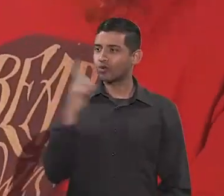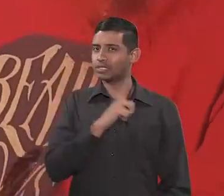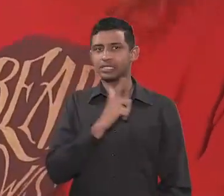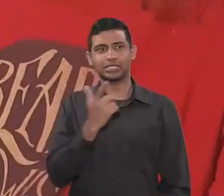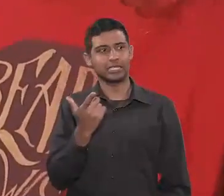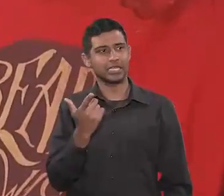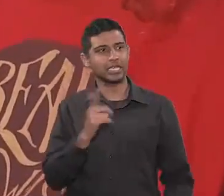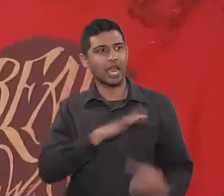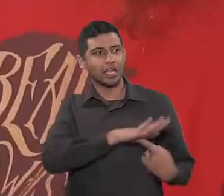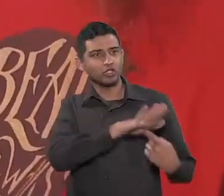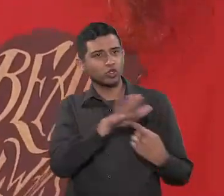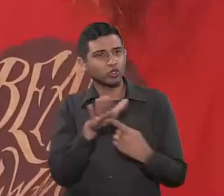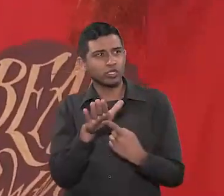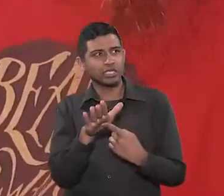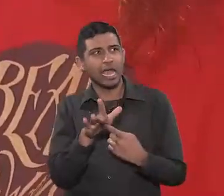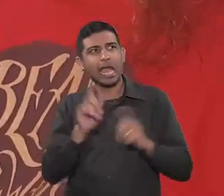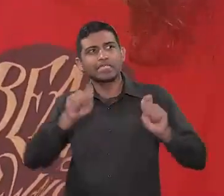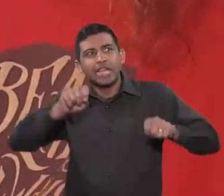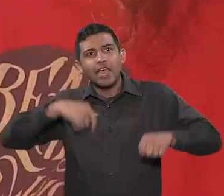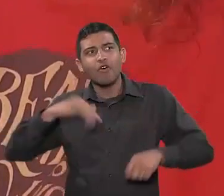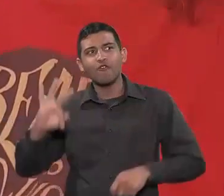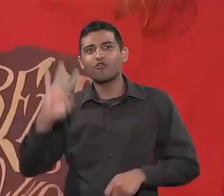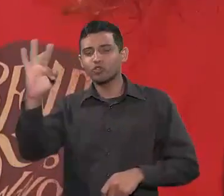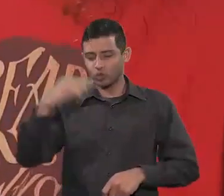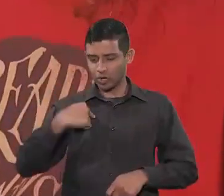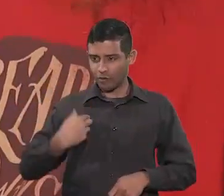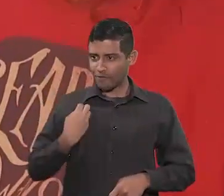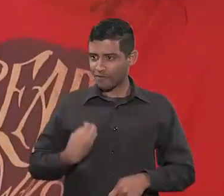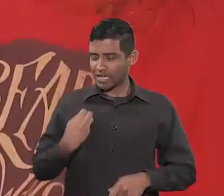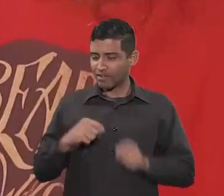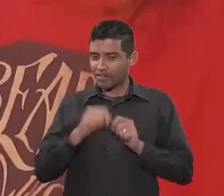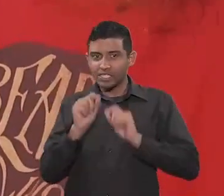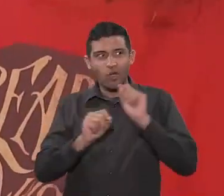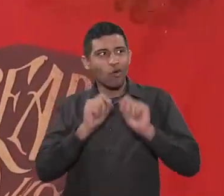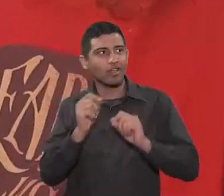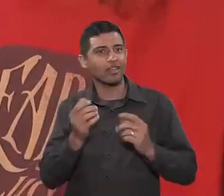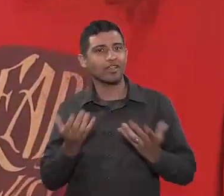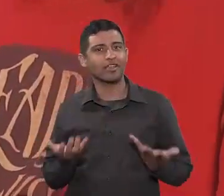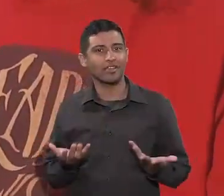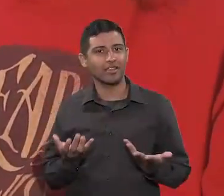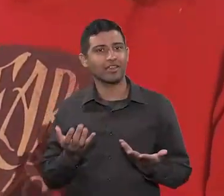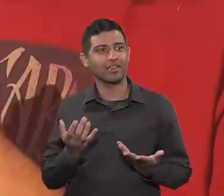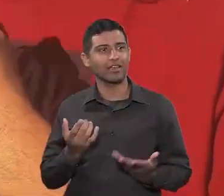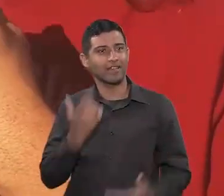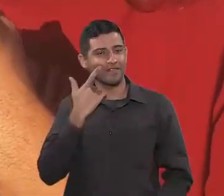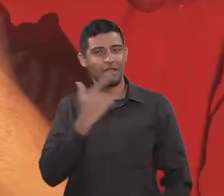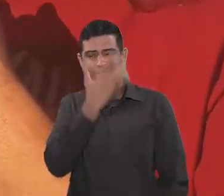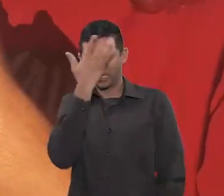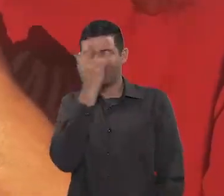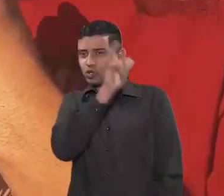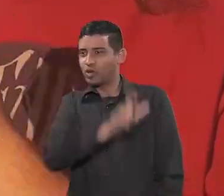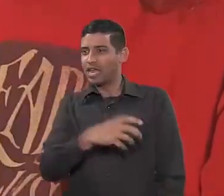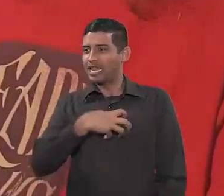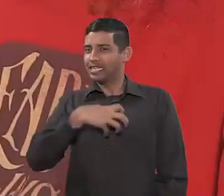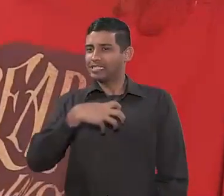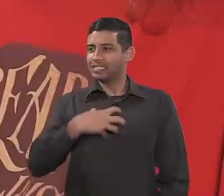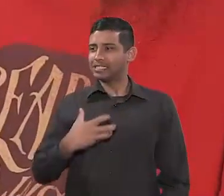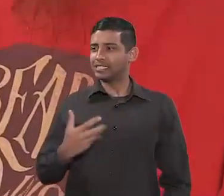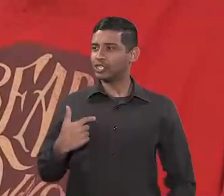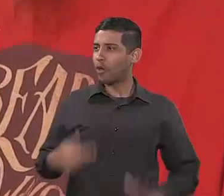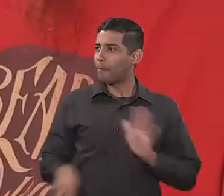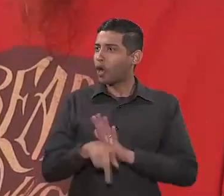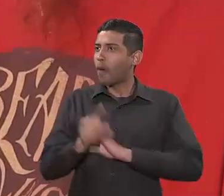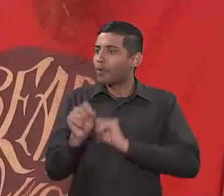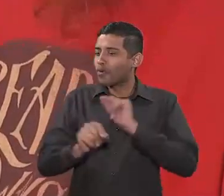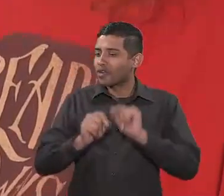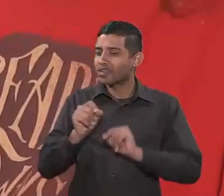fazer isso com essas pessoas, o que mais eu não posso fazer pela minha vida, né? Eu acho que é isso, é a pessoa ela se sentir pertencente de algo,